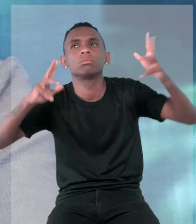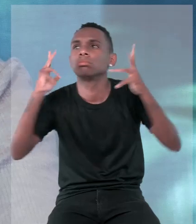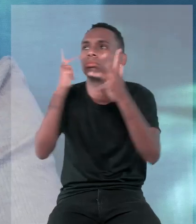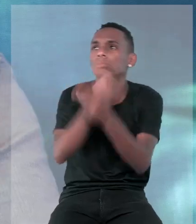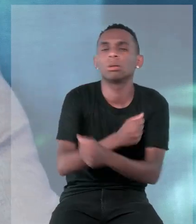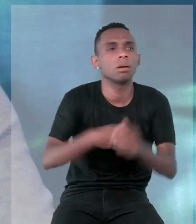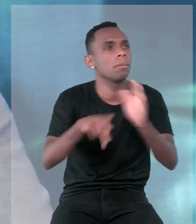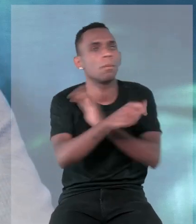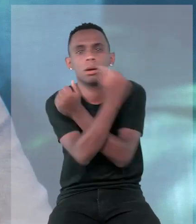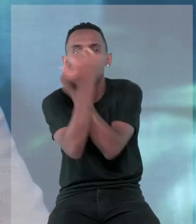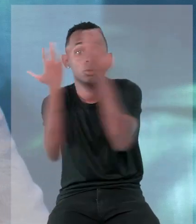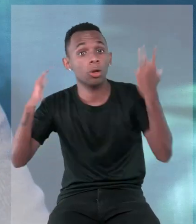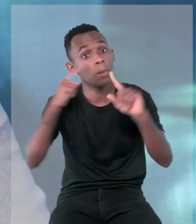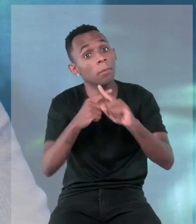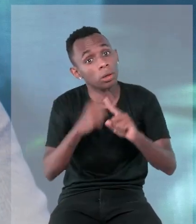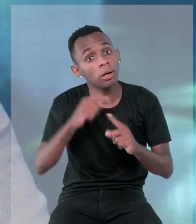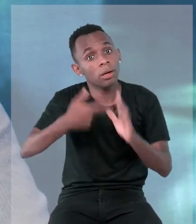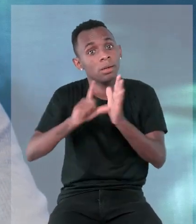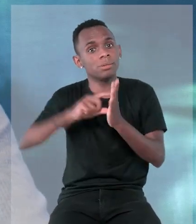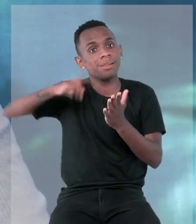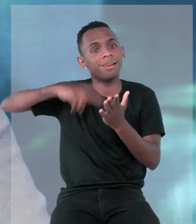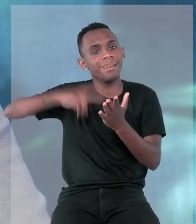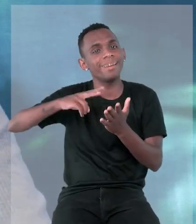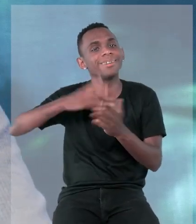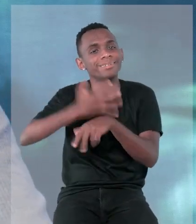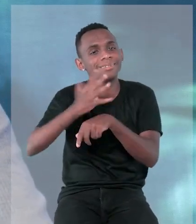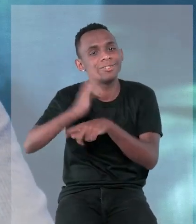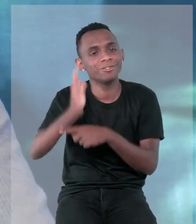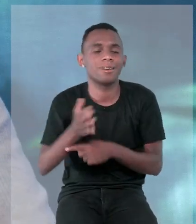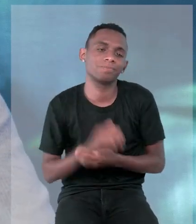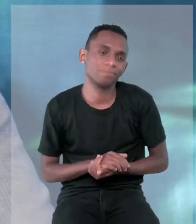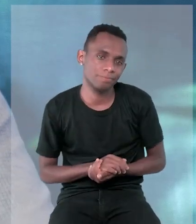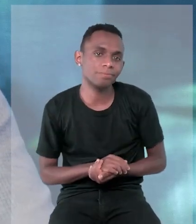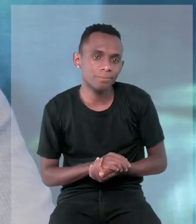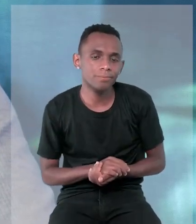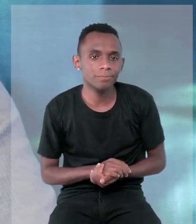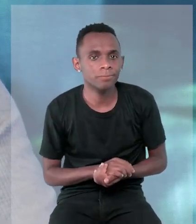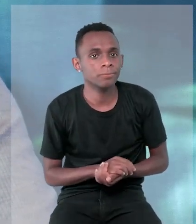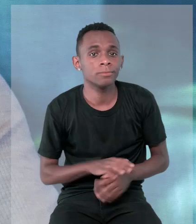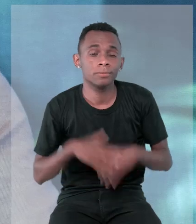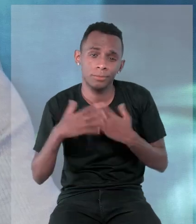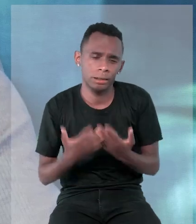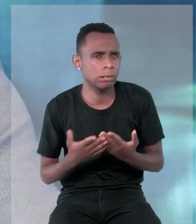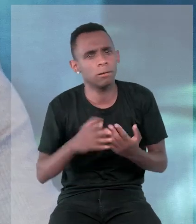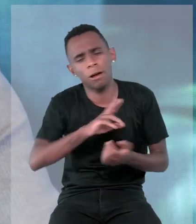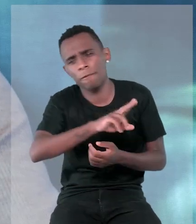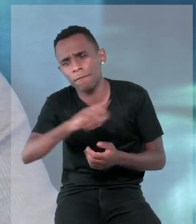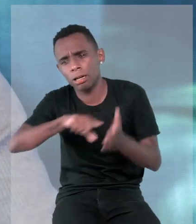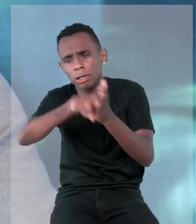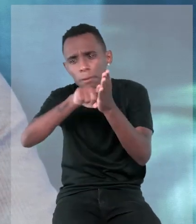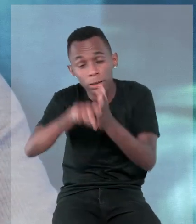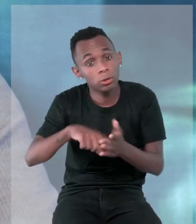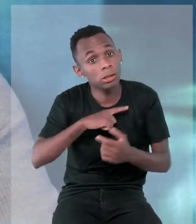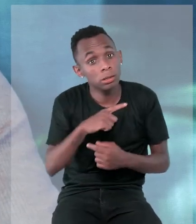se integrar na natureza e tudo mais. Porque ela tinha lido. Então, esses são milhares de estudos